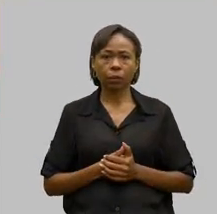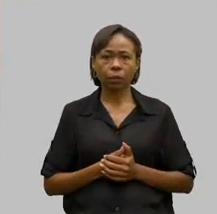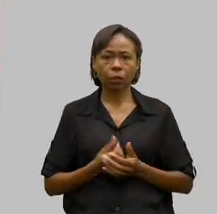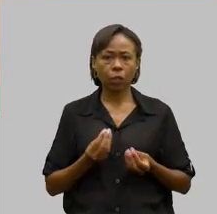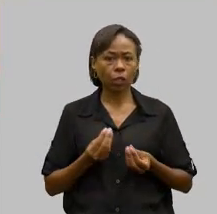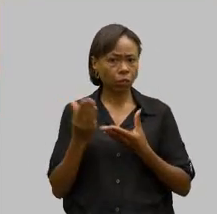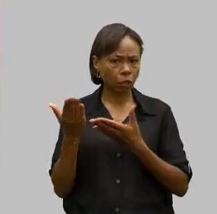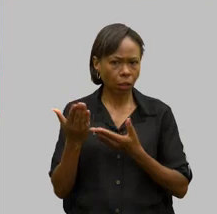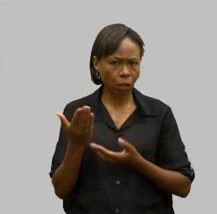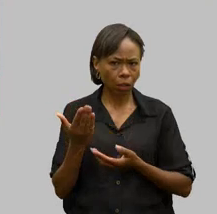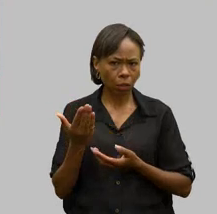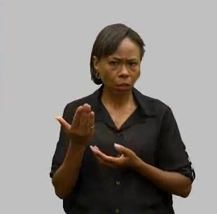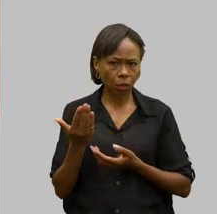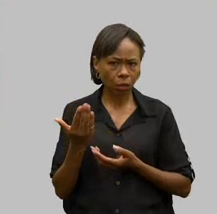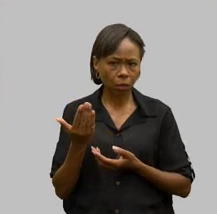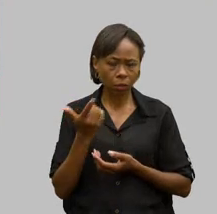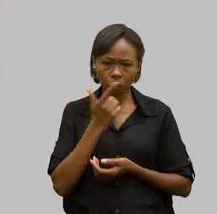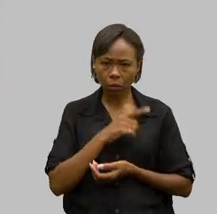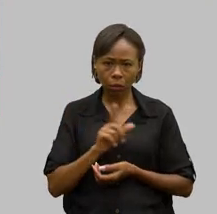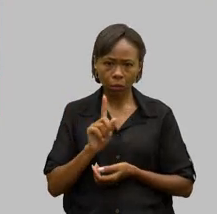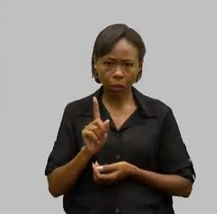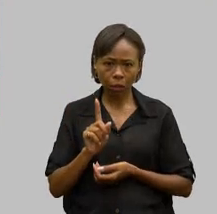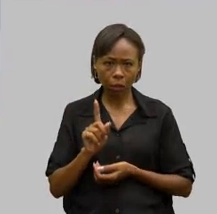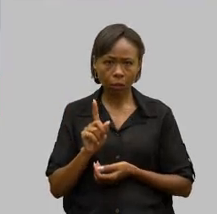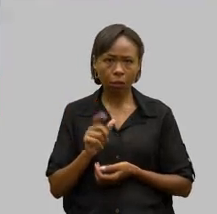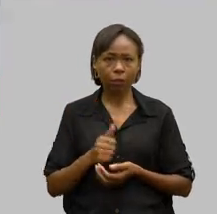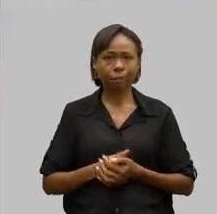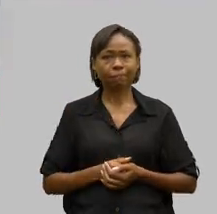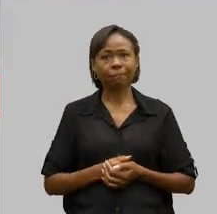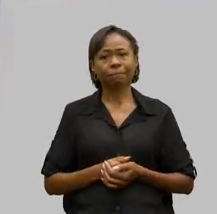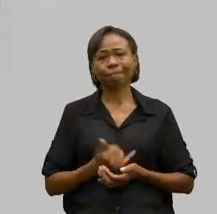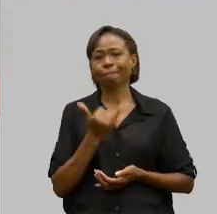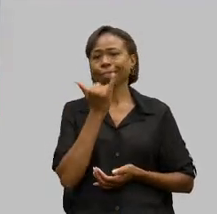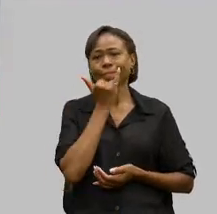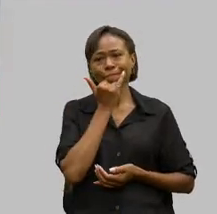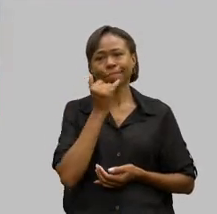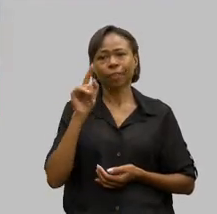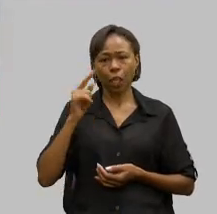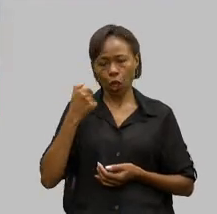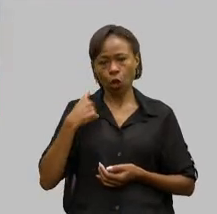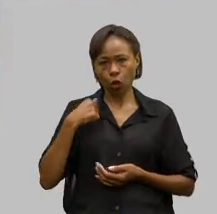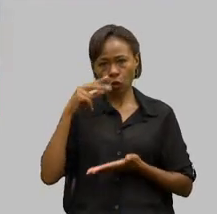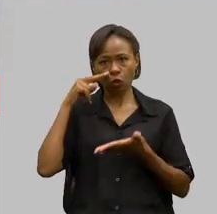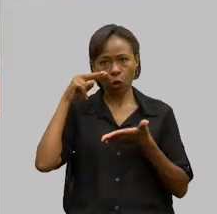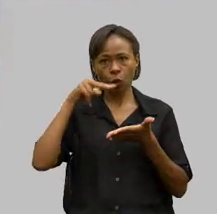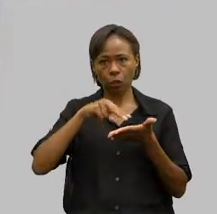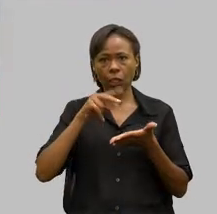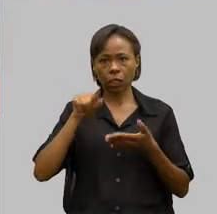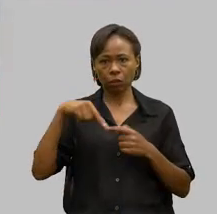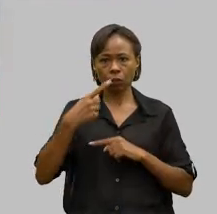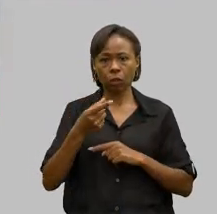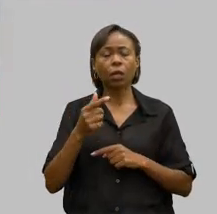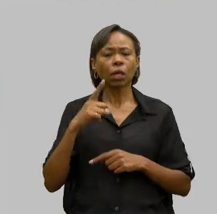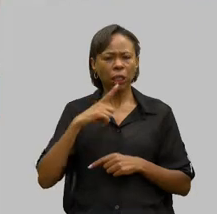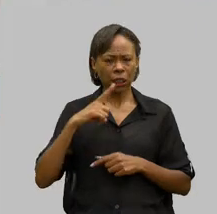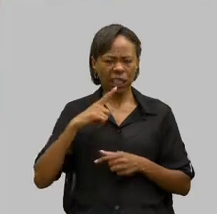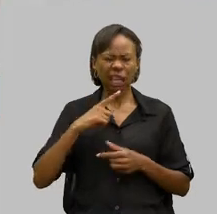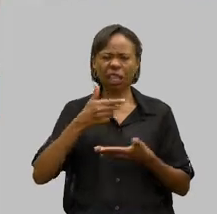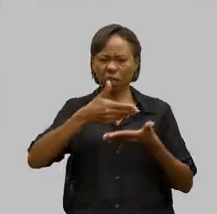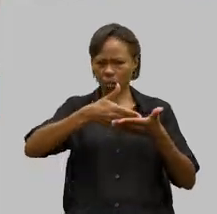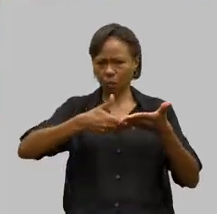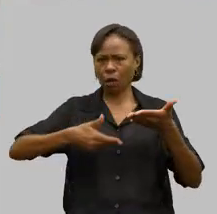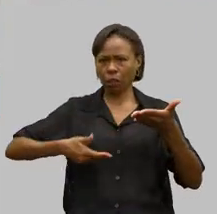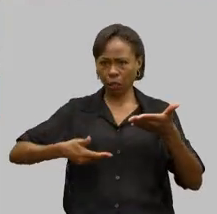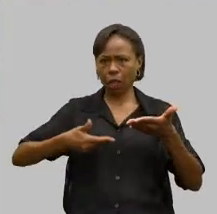não? Não. Eu estou perguntando. Ah, Desculpe, eu vou dar uma olhada. Vou dar uma olhada, mas a gente tem isso daí, eu peço para poder